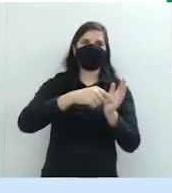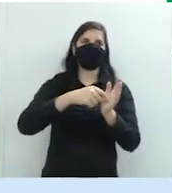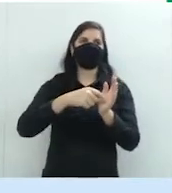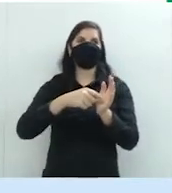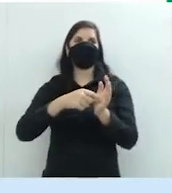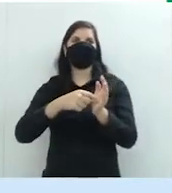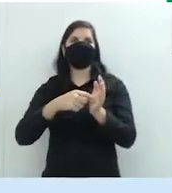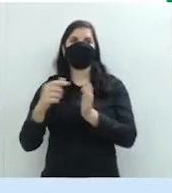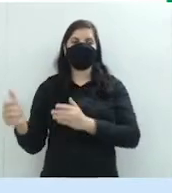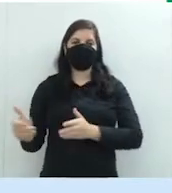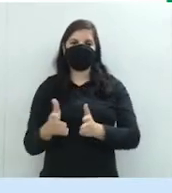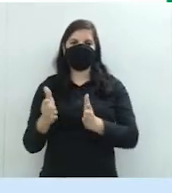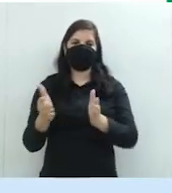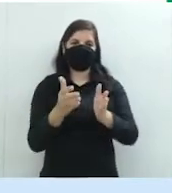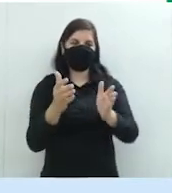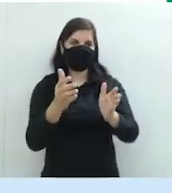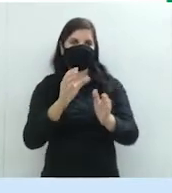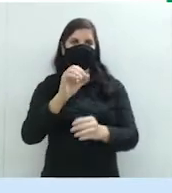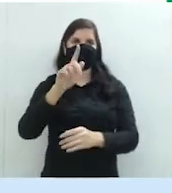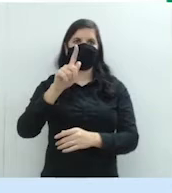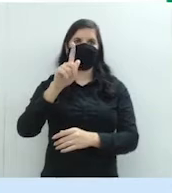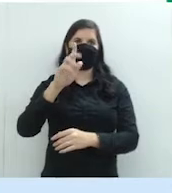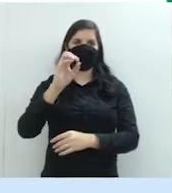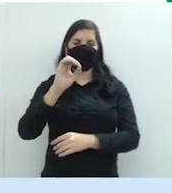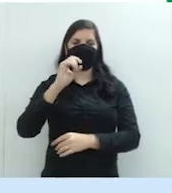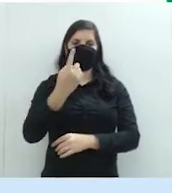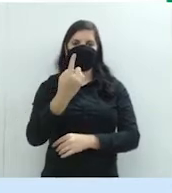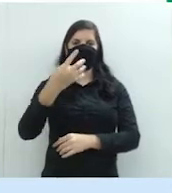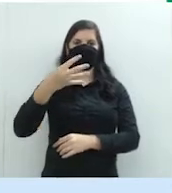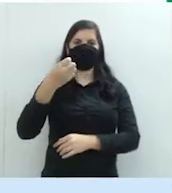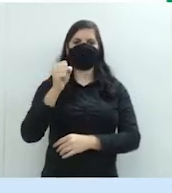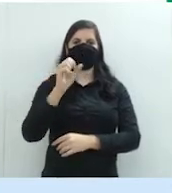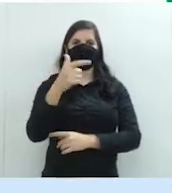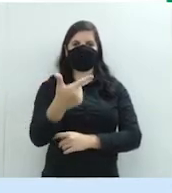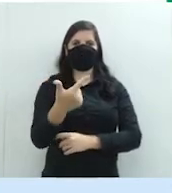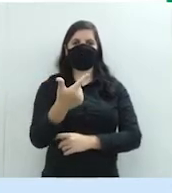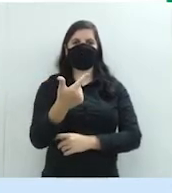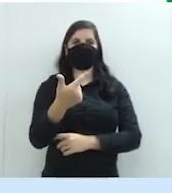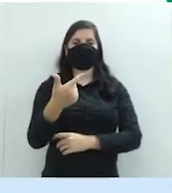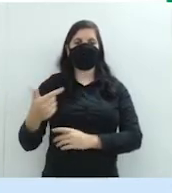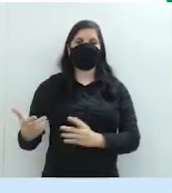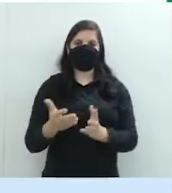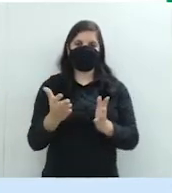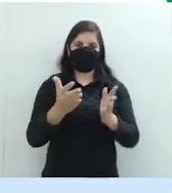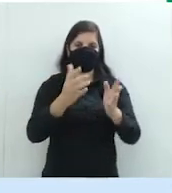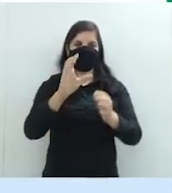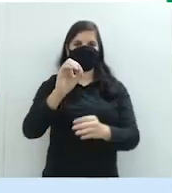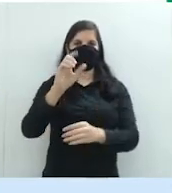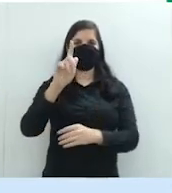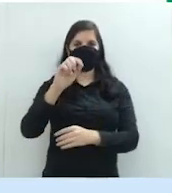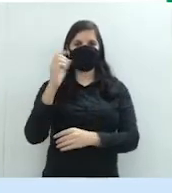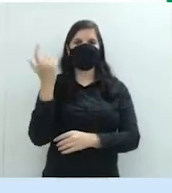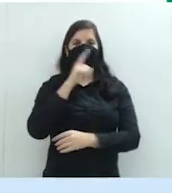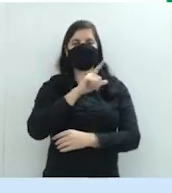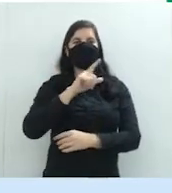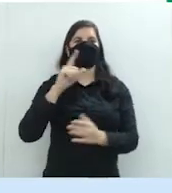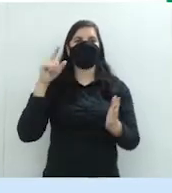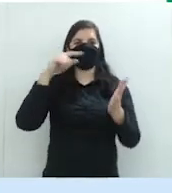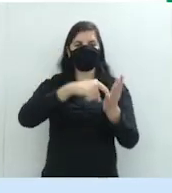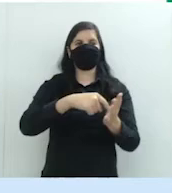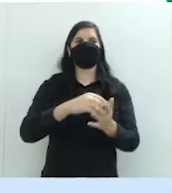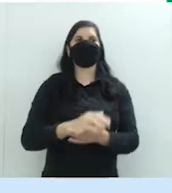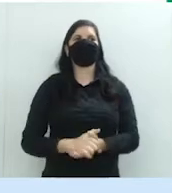Rio Congo em 1482. Ele atingiu a foz do Rio Congo em 1482.